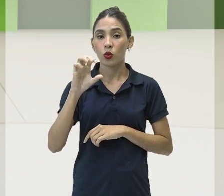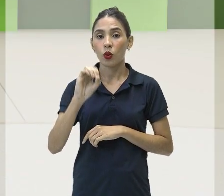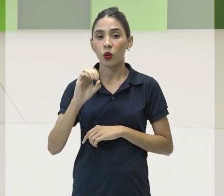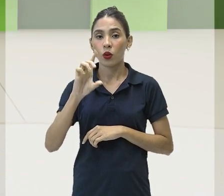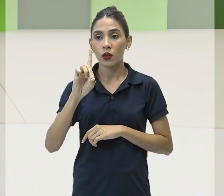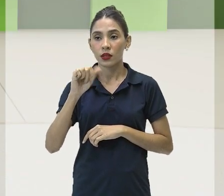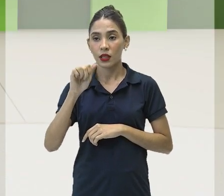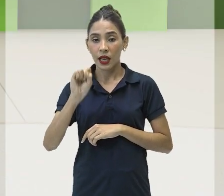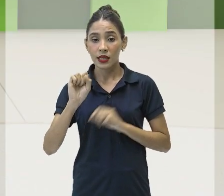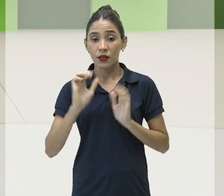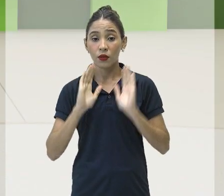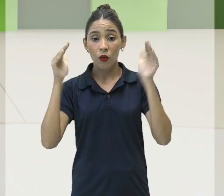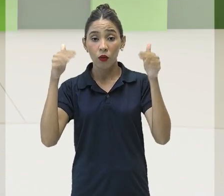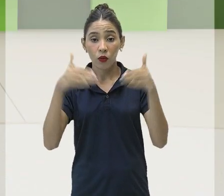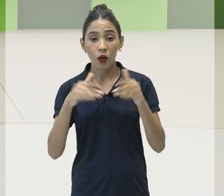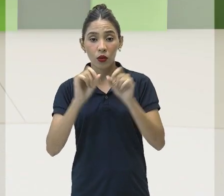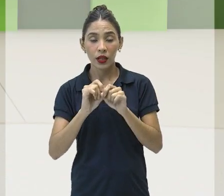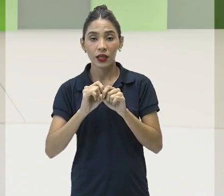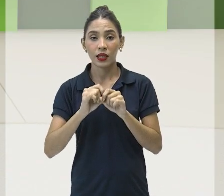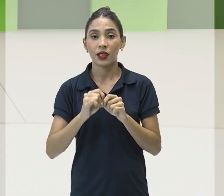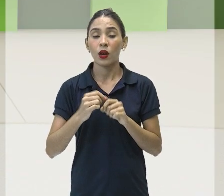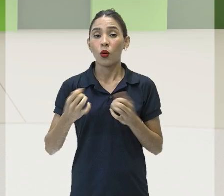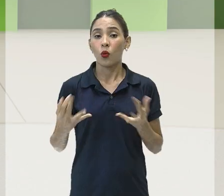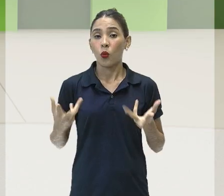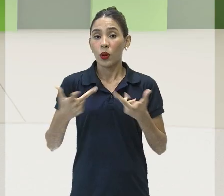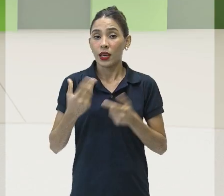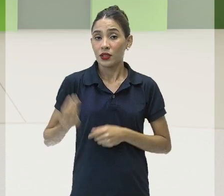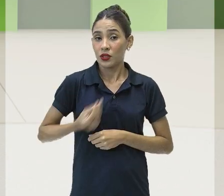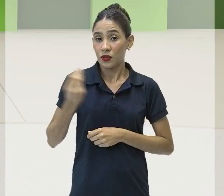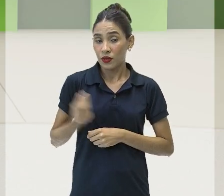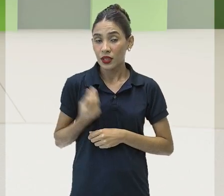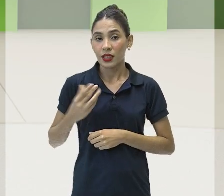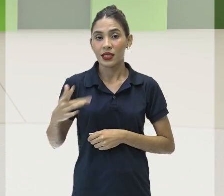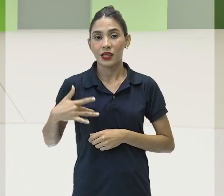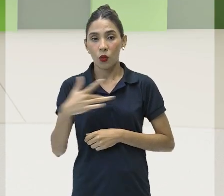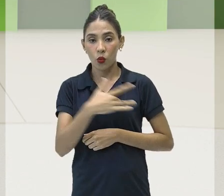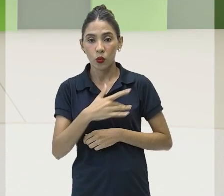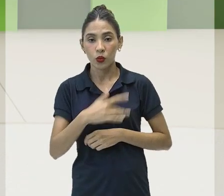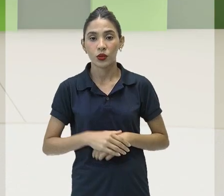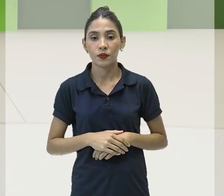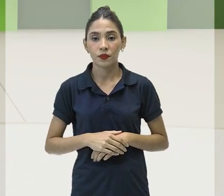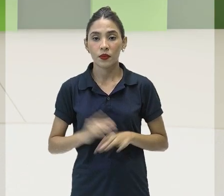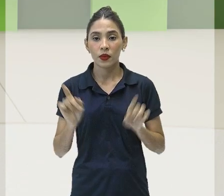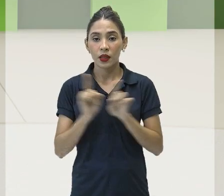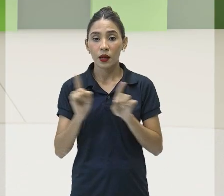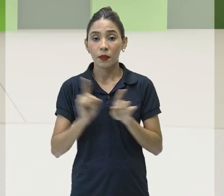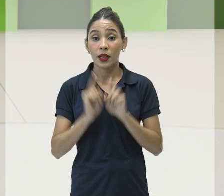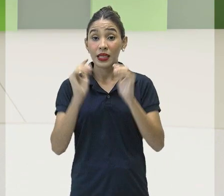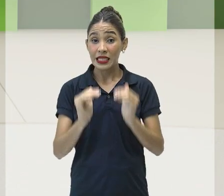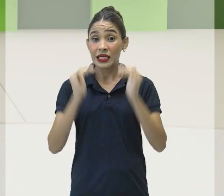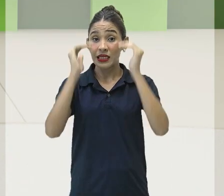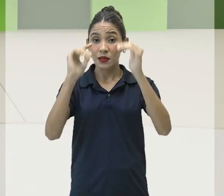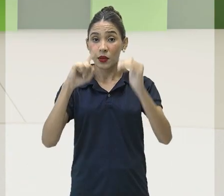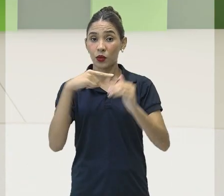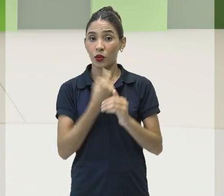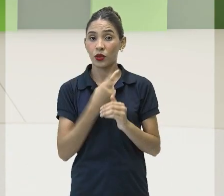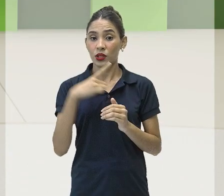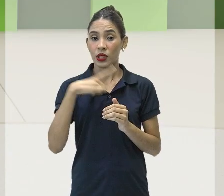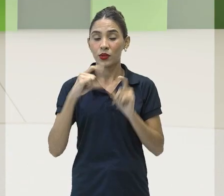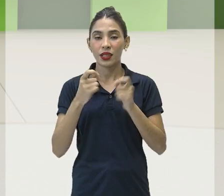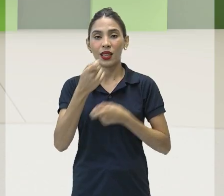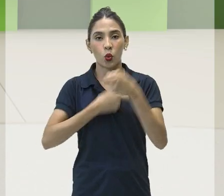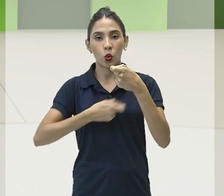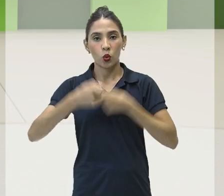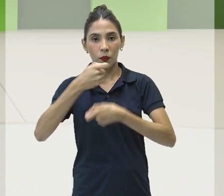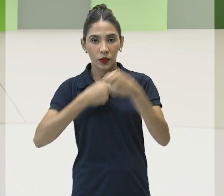ODS voltados ali para o bem-estar e para a saúde. E no topo desse bolo, a gente tem a